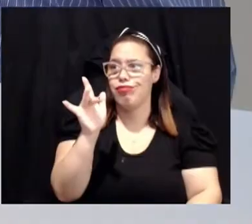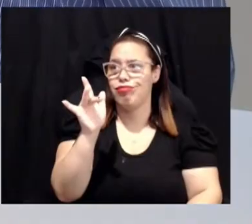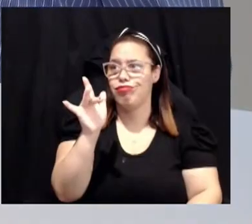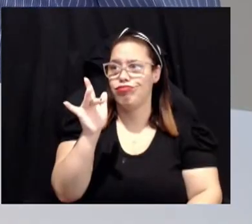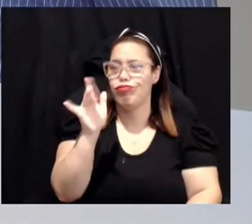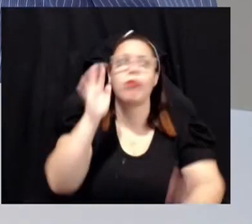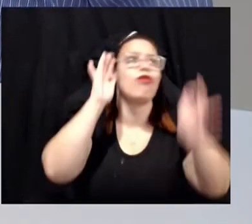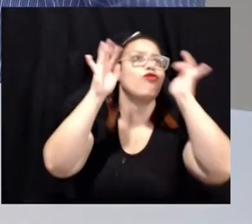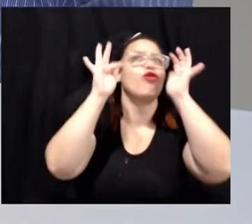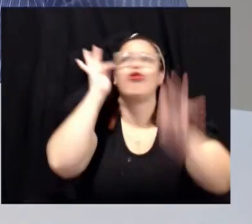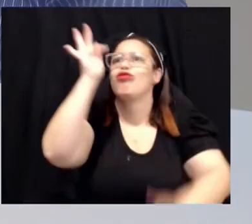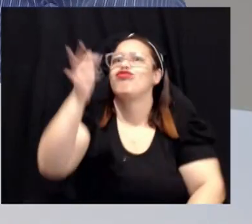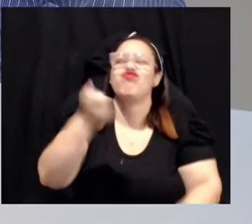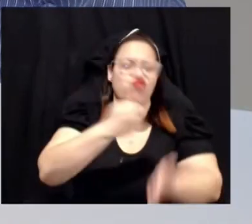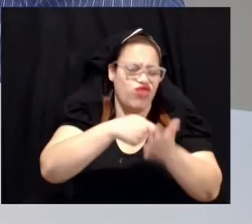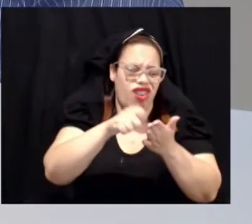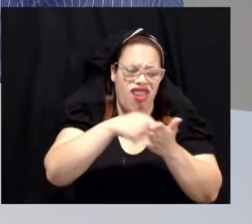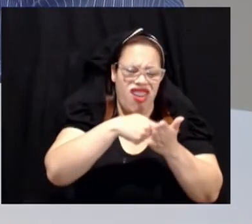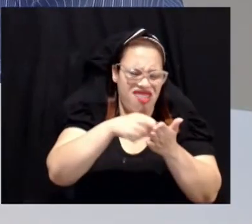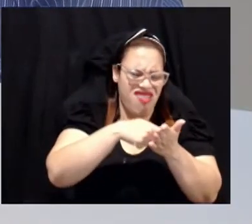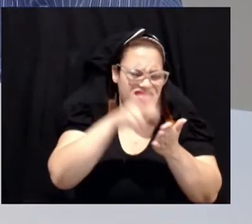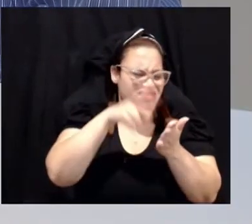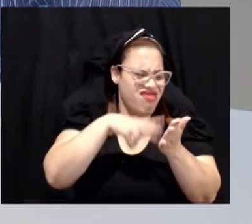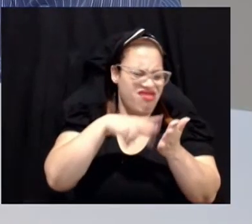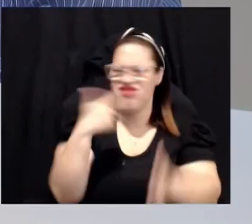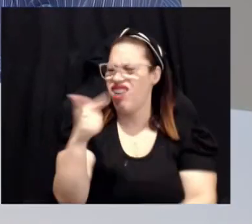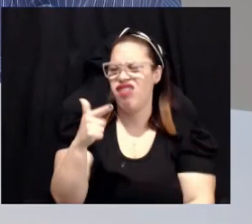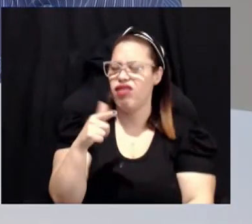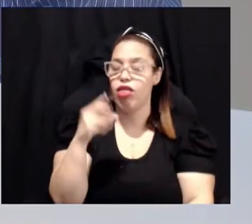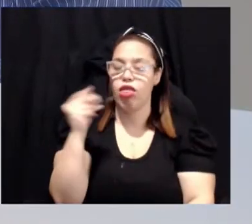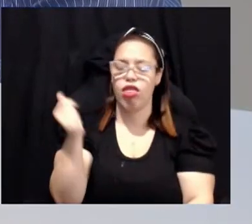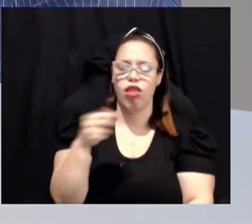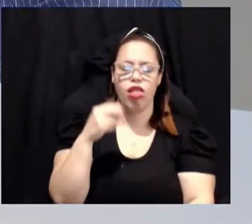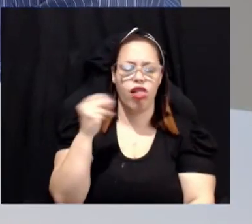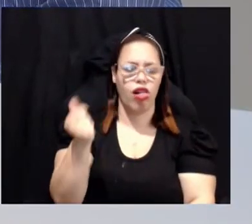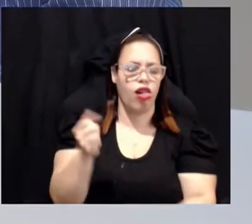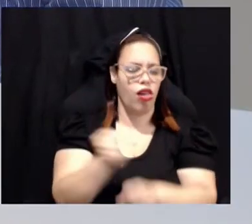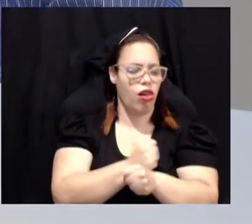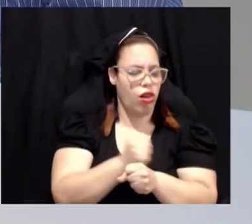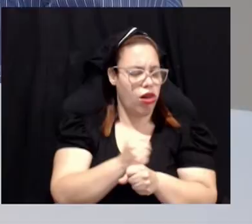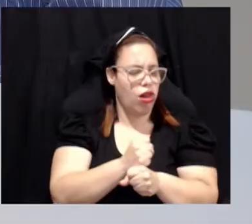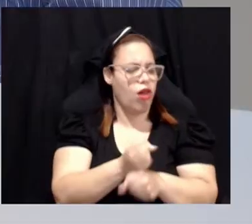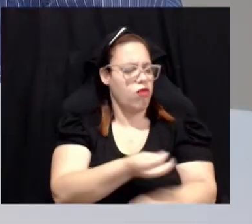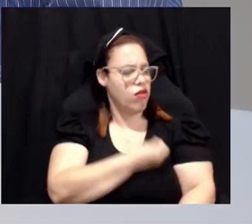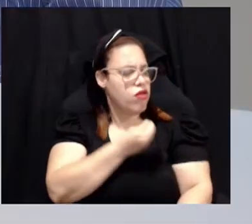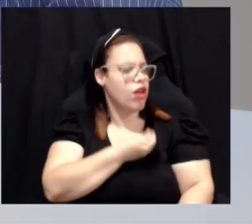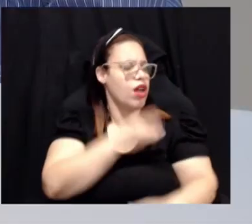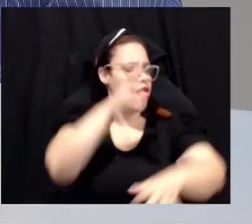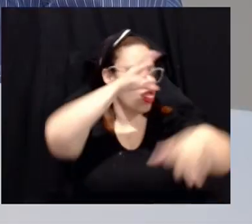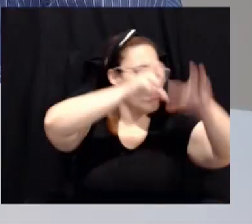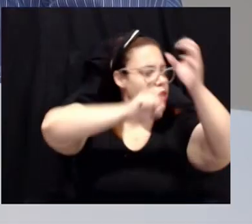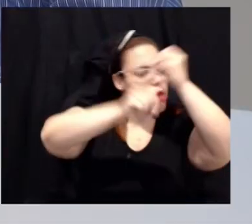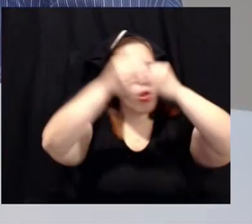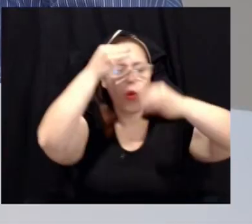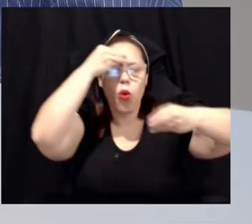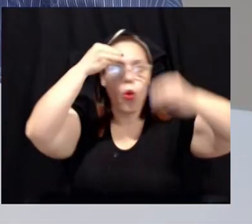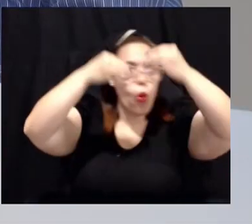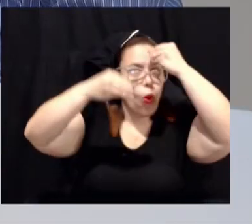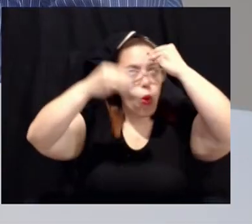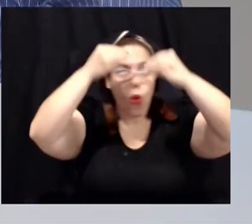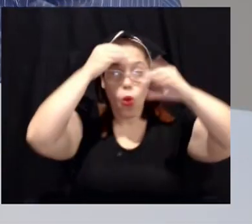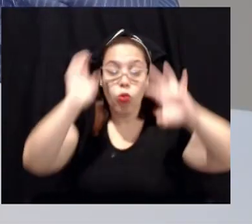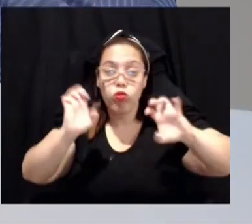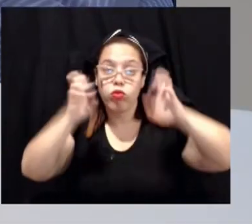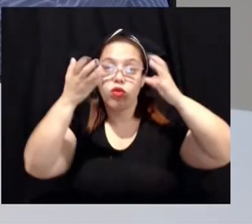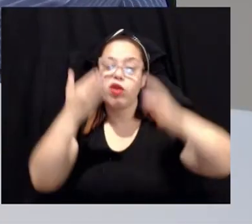sem escrever. Depois de alguns anos que passaram por aqui, nos eventos que a gente faz, a gente pede, fala alguma